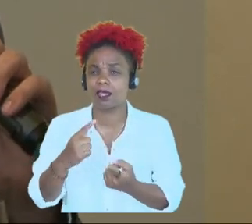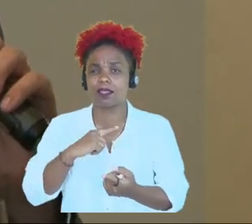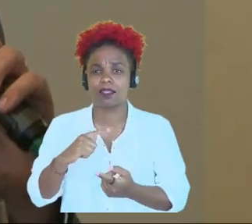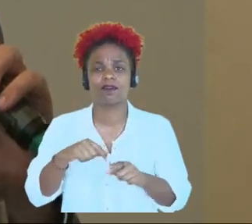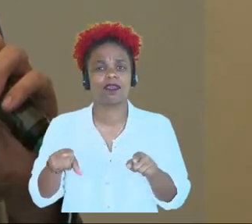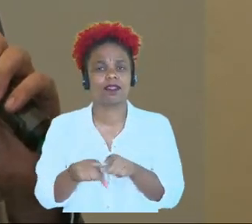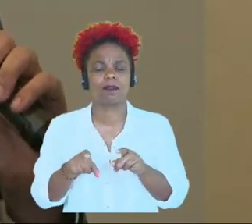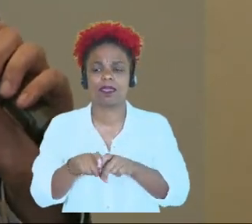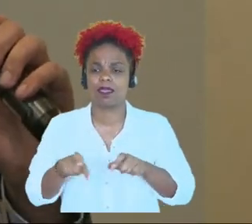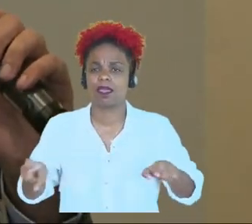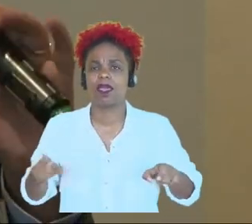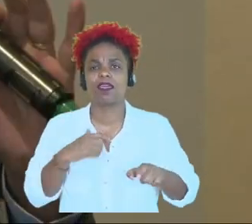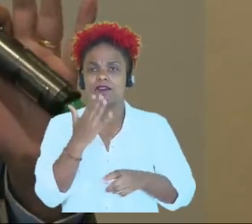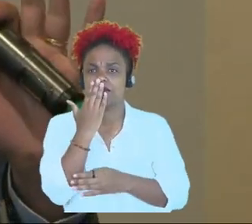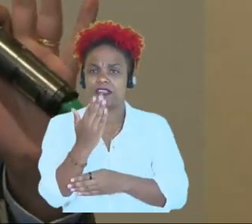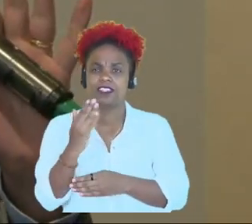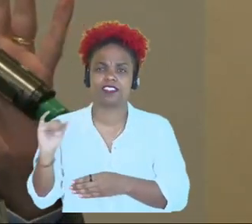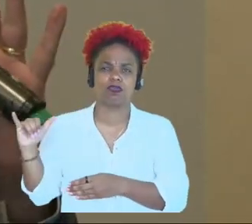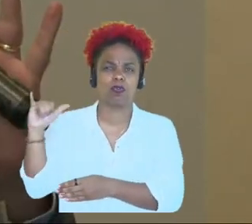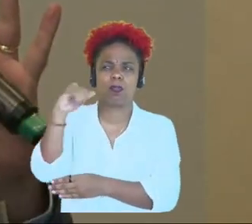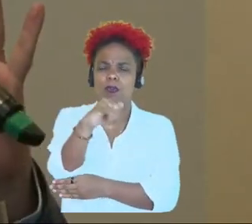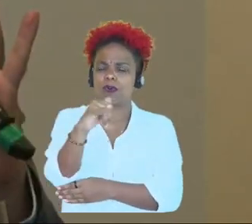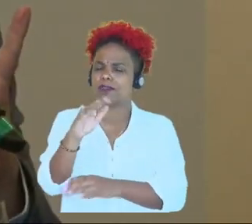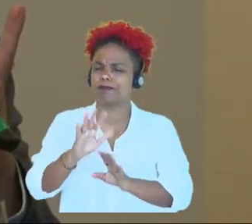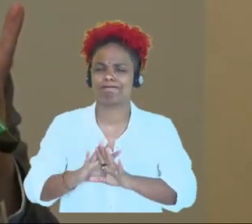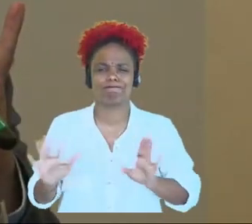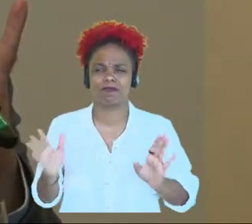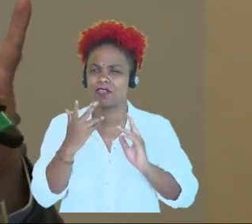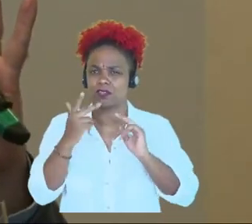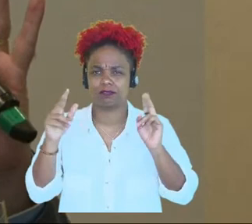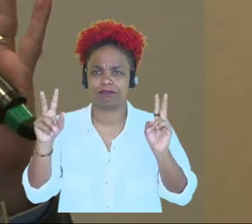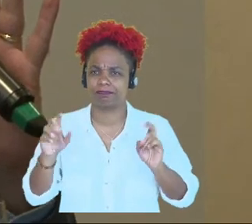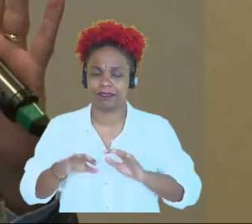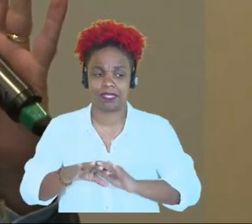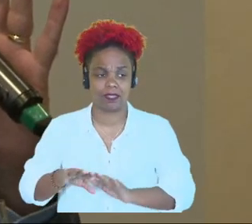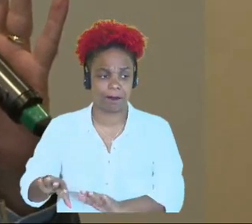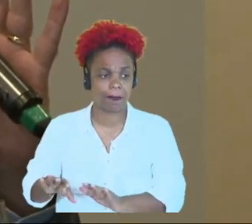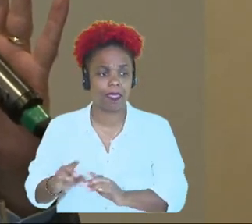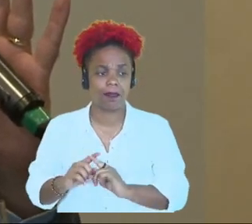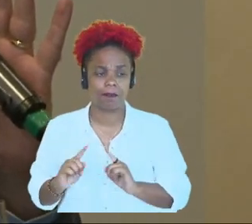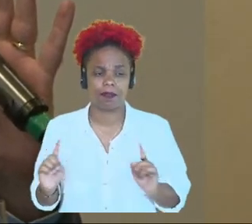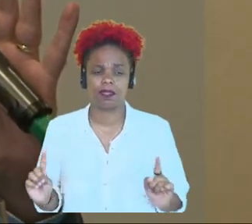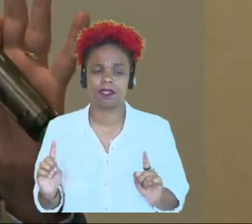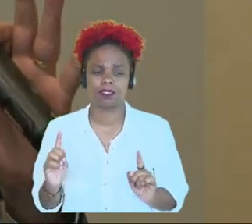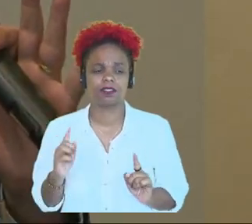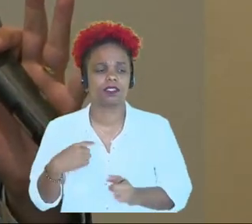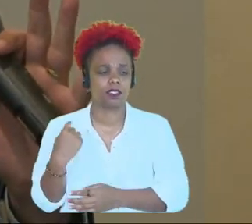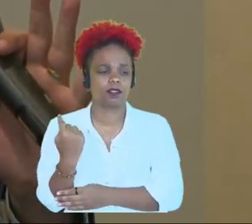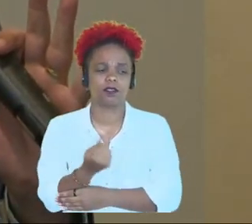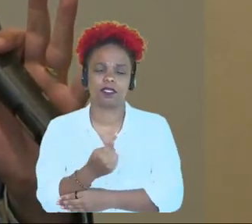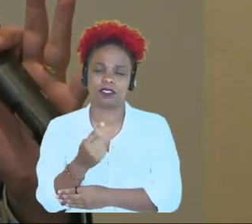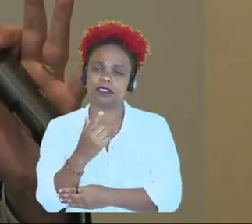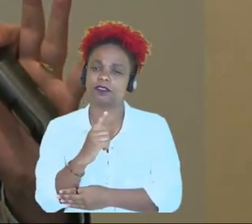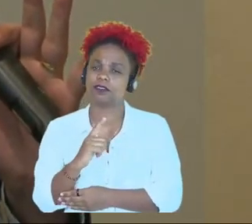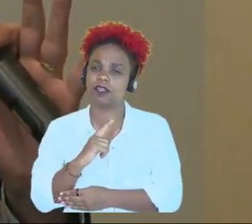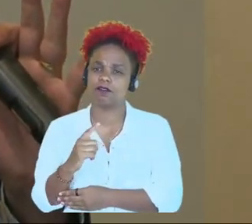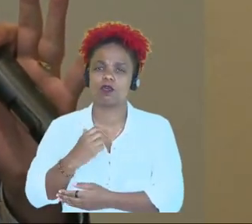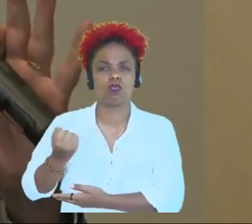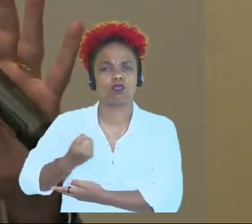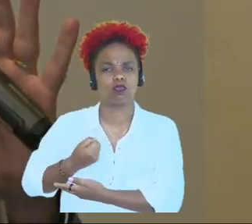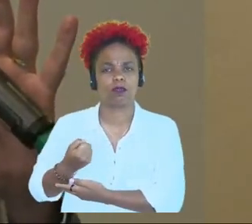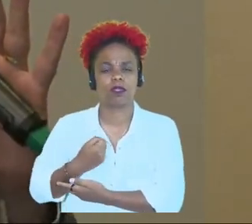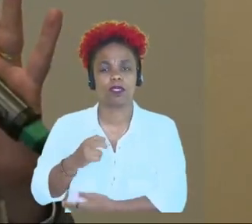frente de acesso ao aeroporto, eu não estou falando disso. Mas a gente está diante de um número